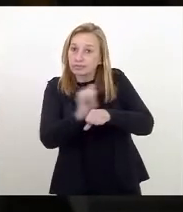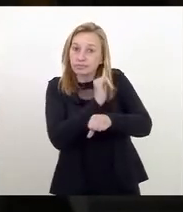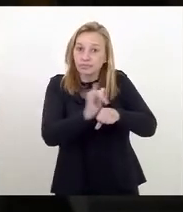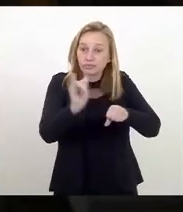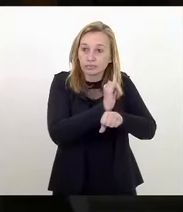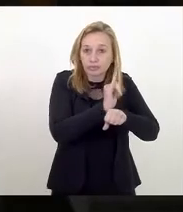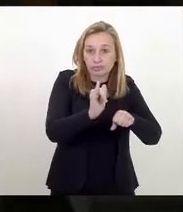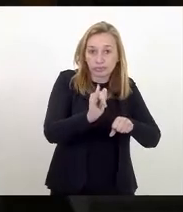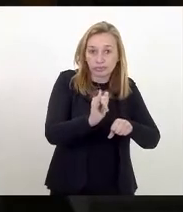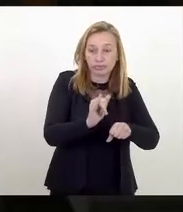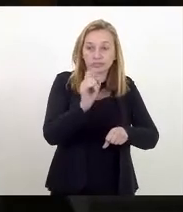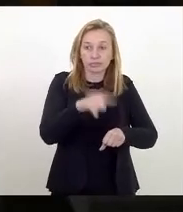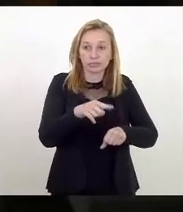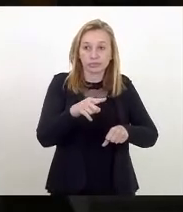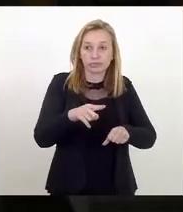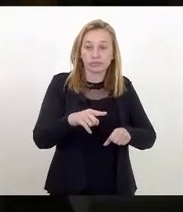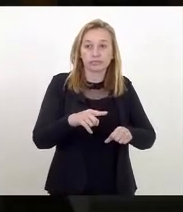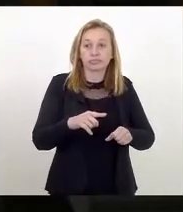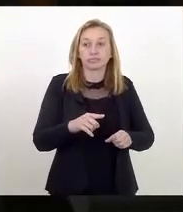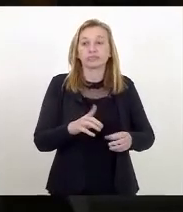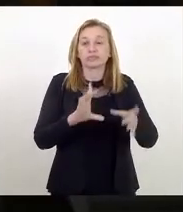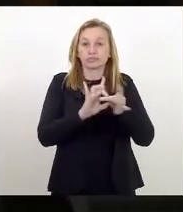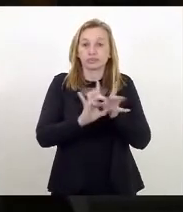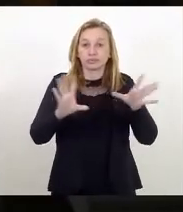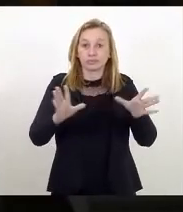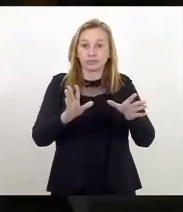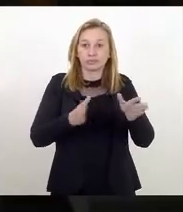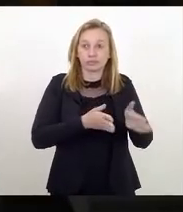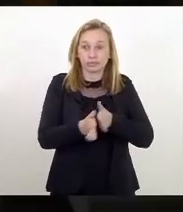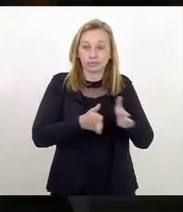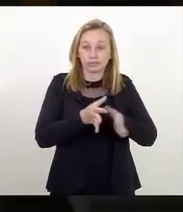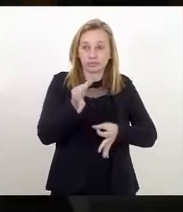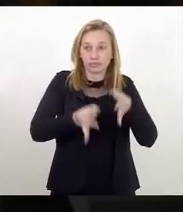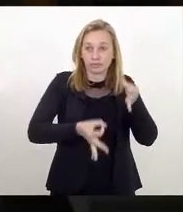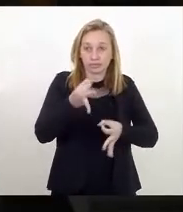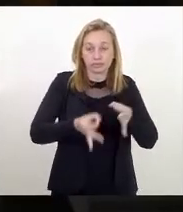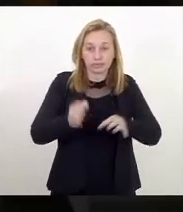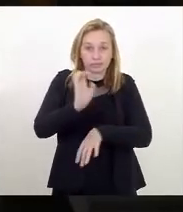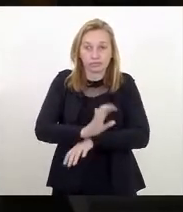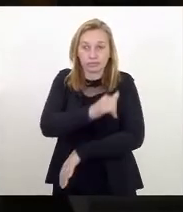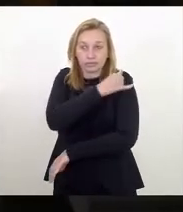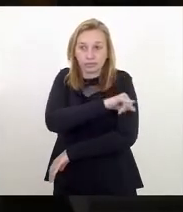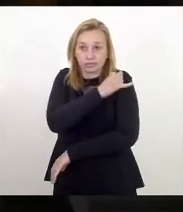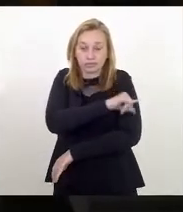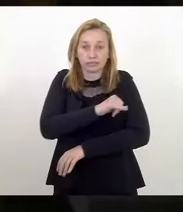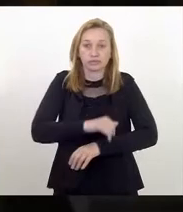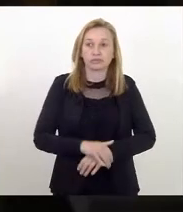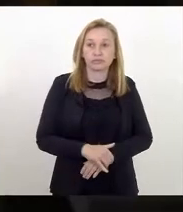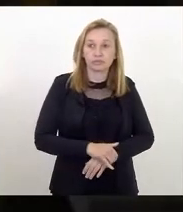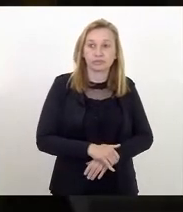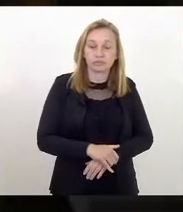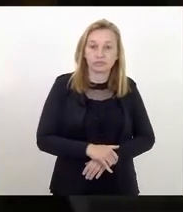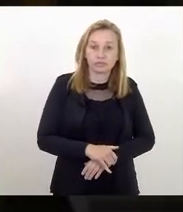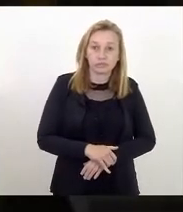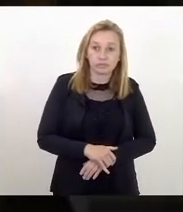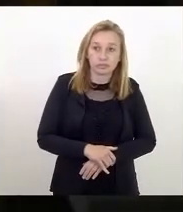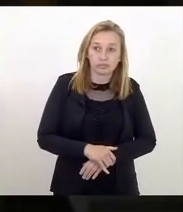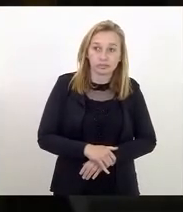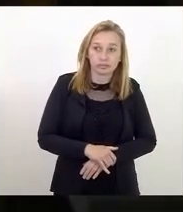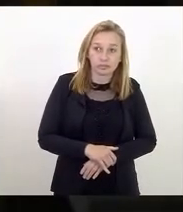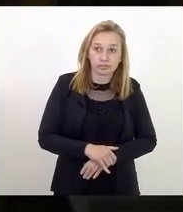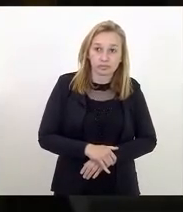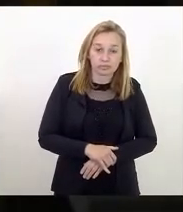é para a democracia e para o à justiça no Estado do Rio de Janeiro, mas que nem sempre o rosto